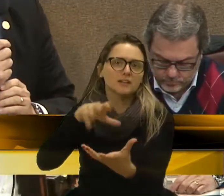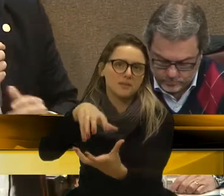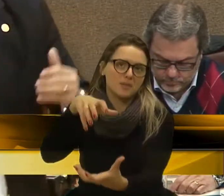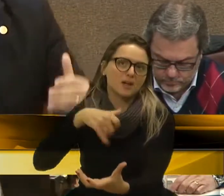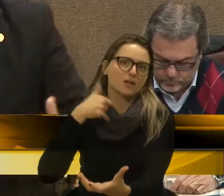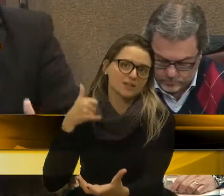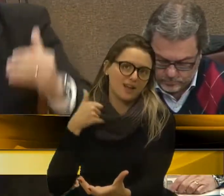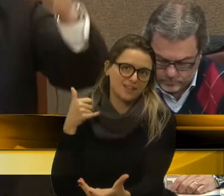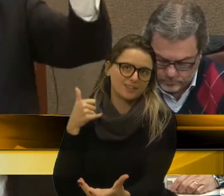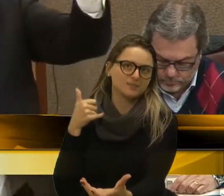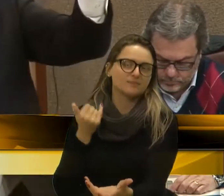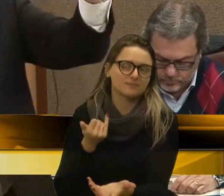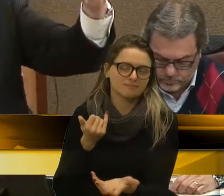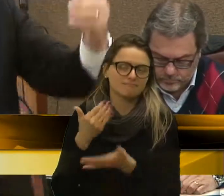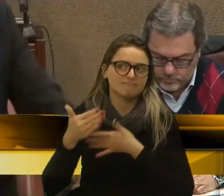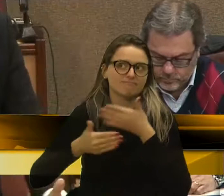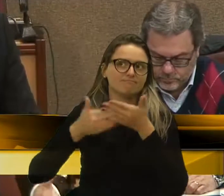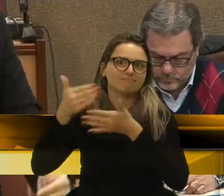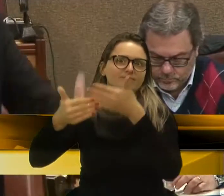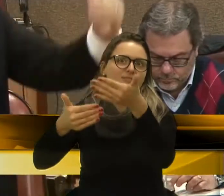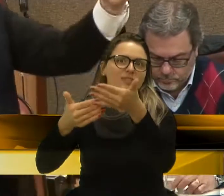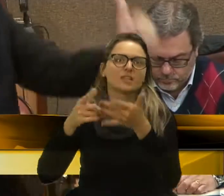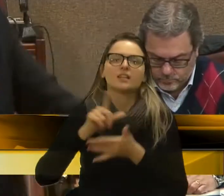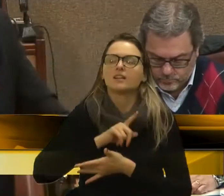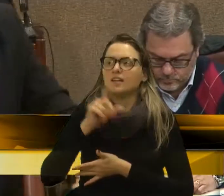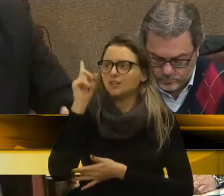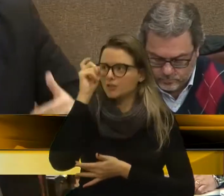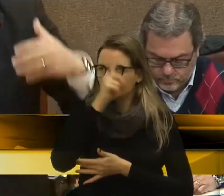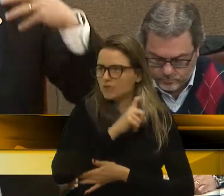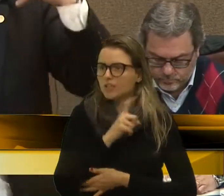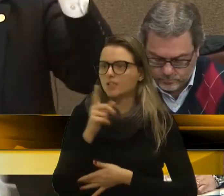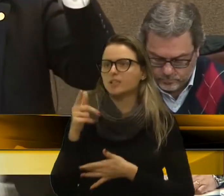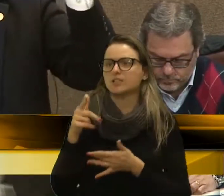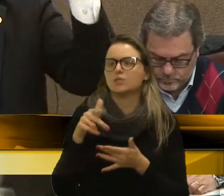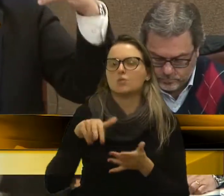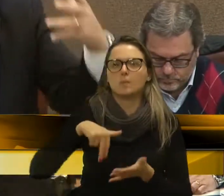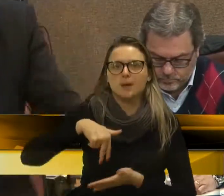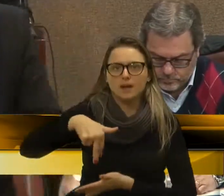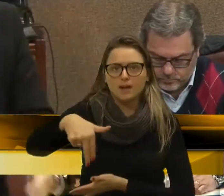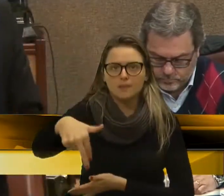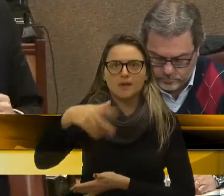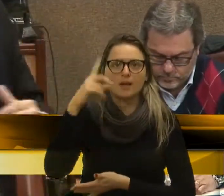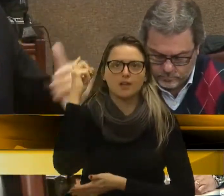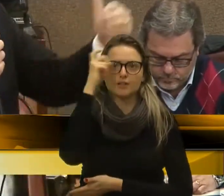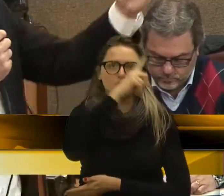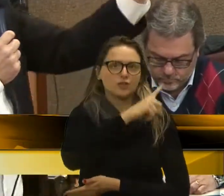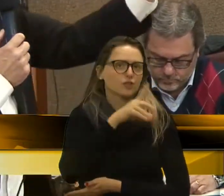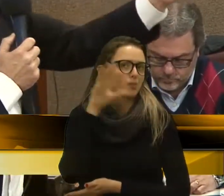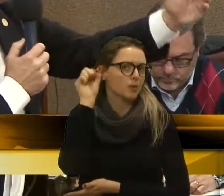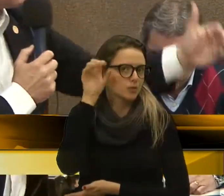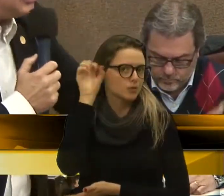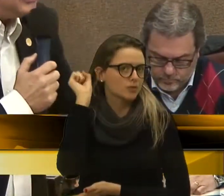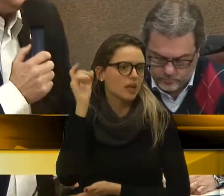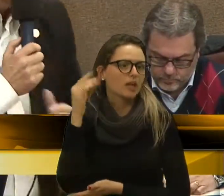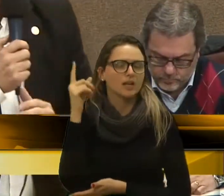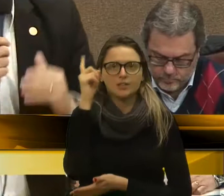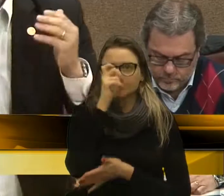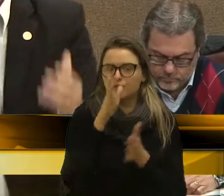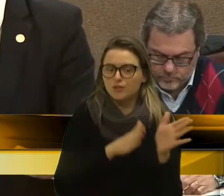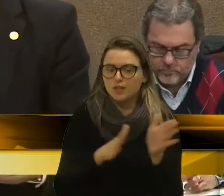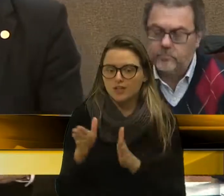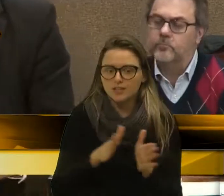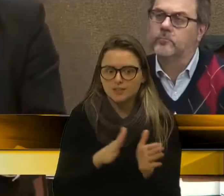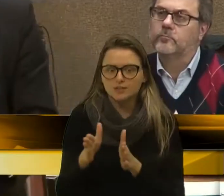mais avançada e vão saber que vão ter dificuldades de locomoção, de audição, da sua mobilidade reduzida,